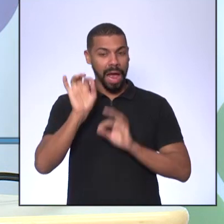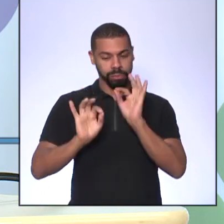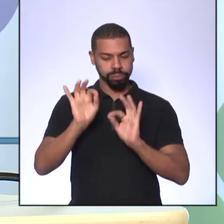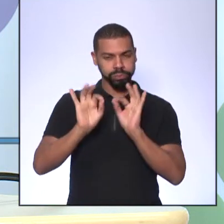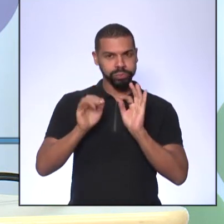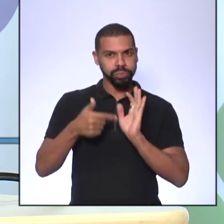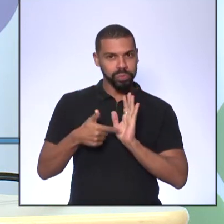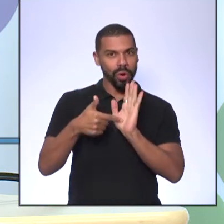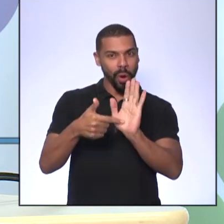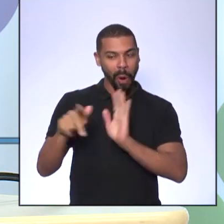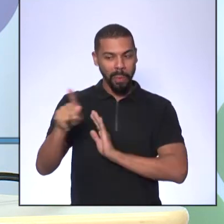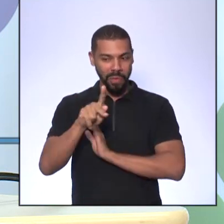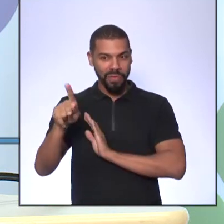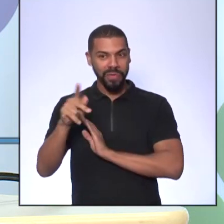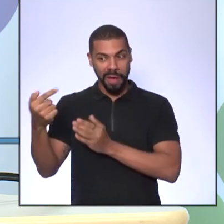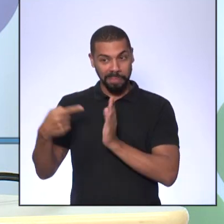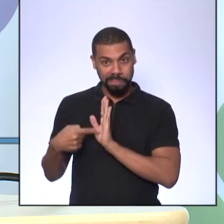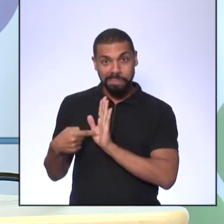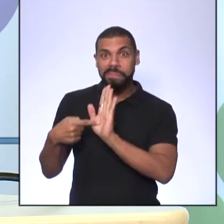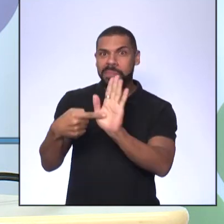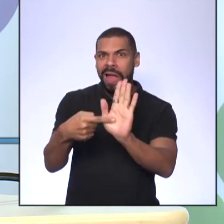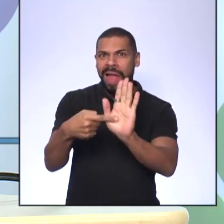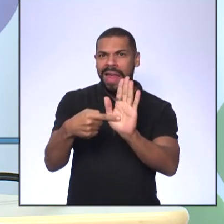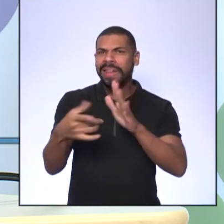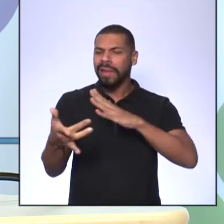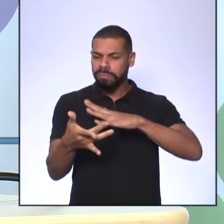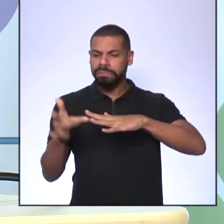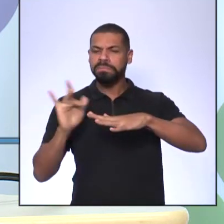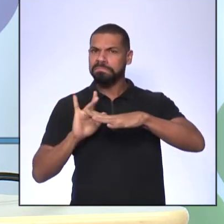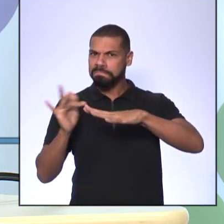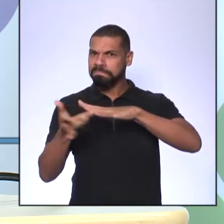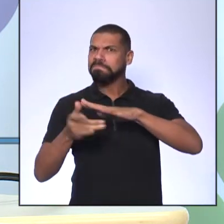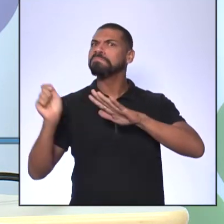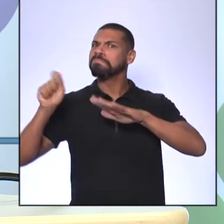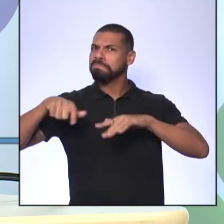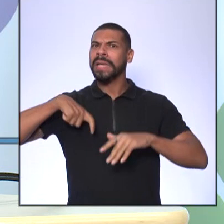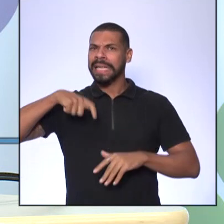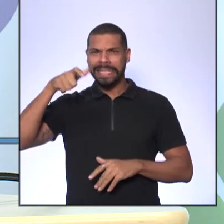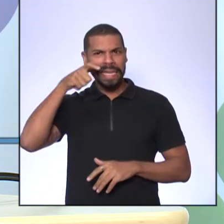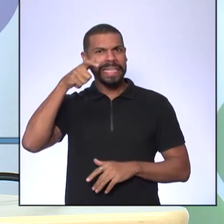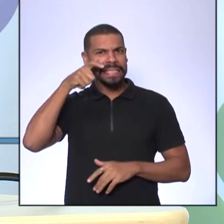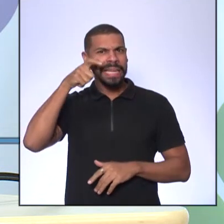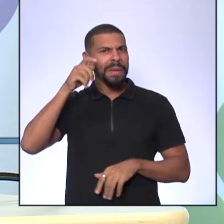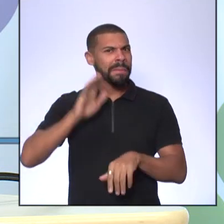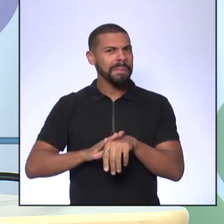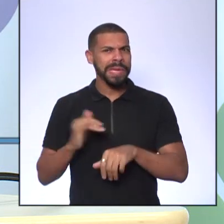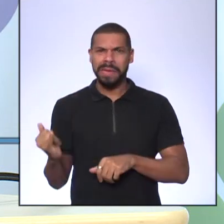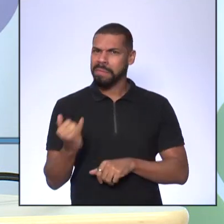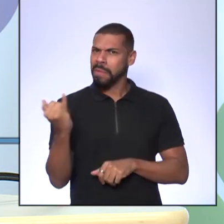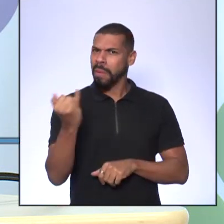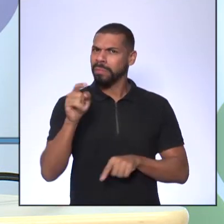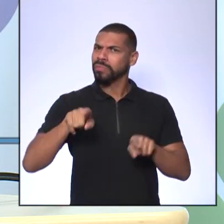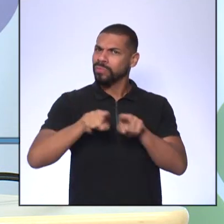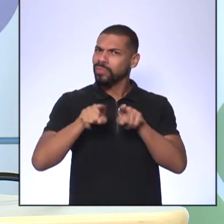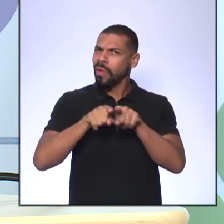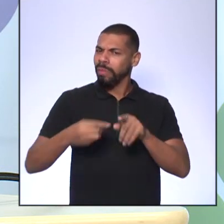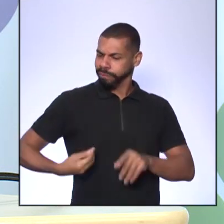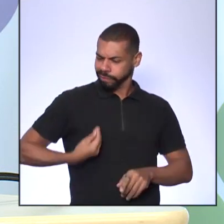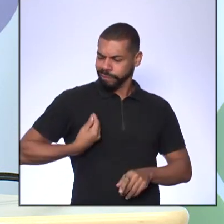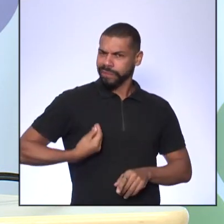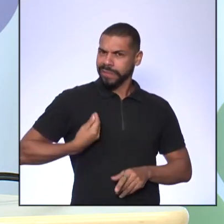nos apresentar, que tem muita relação com as redes sociais. E esse tema é muito interessante, principalmente pelo momento em que vivemos, né? A